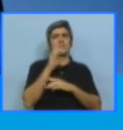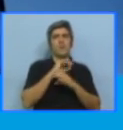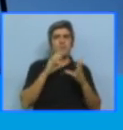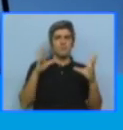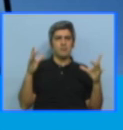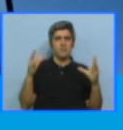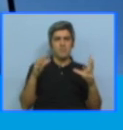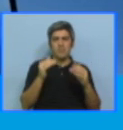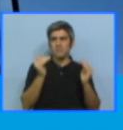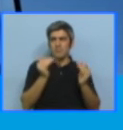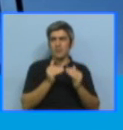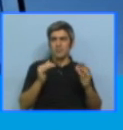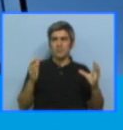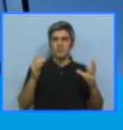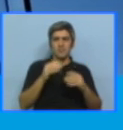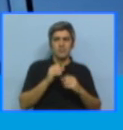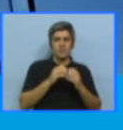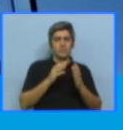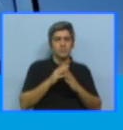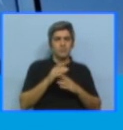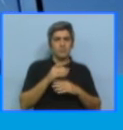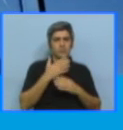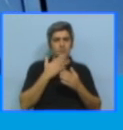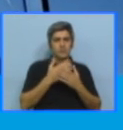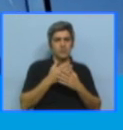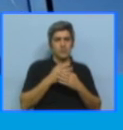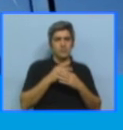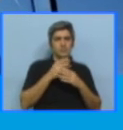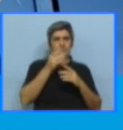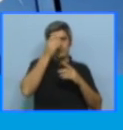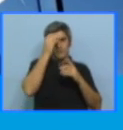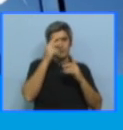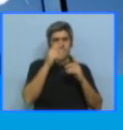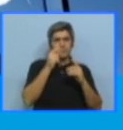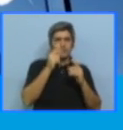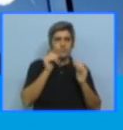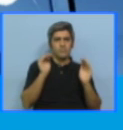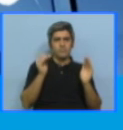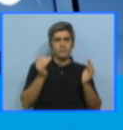são tudo fatores que tornam o horizonte um pouco mais